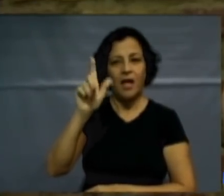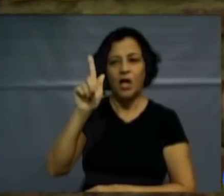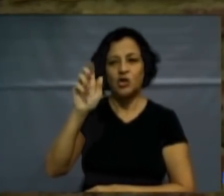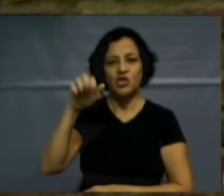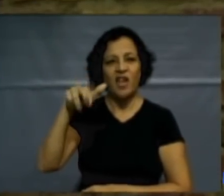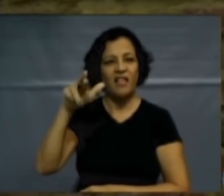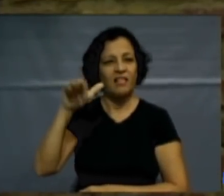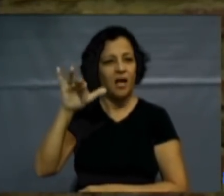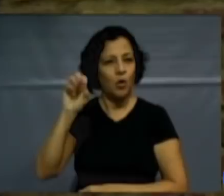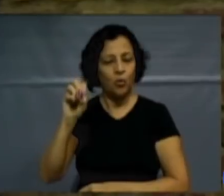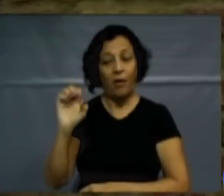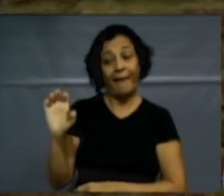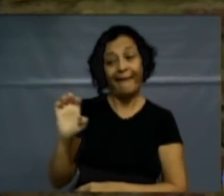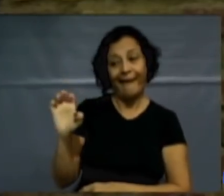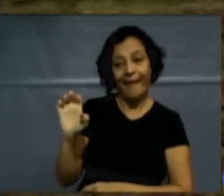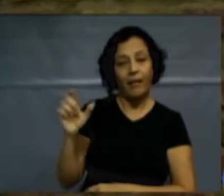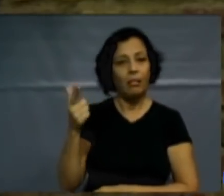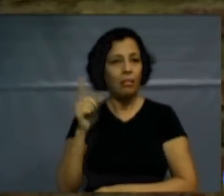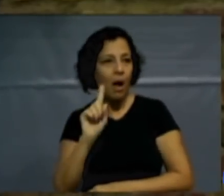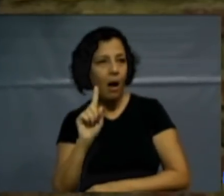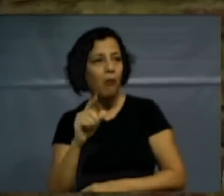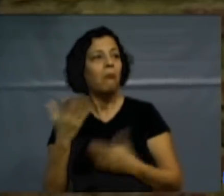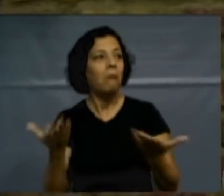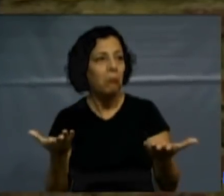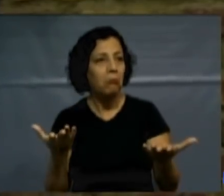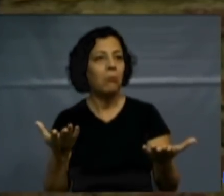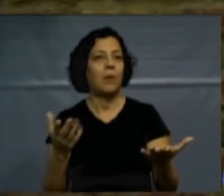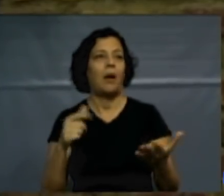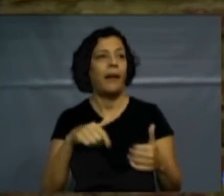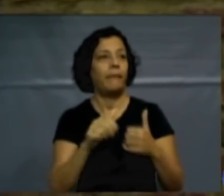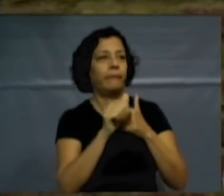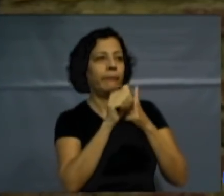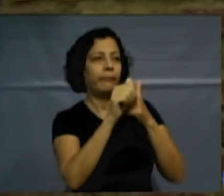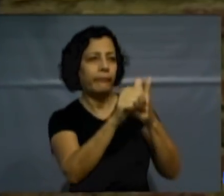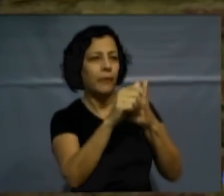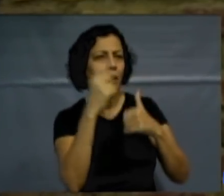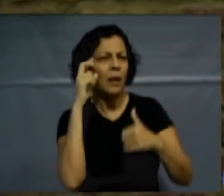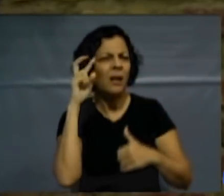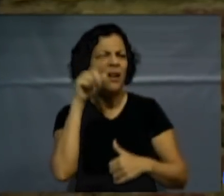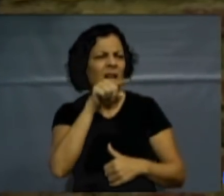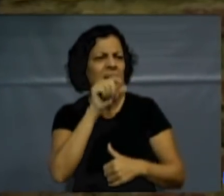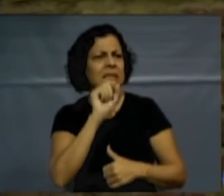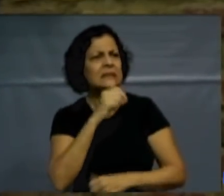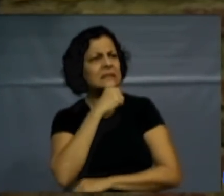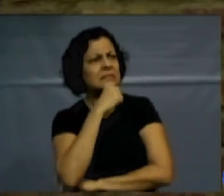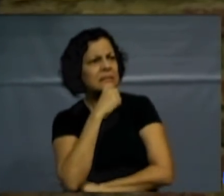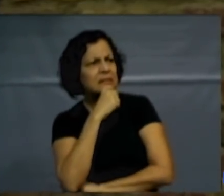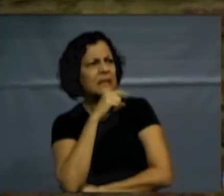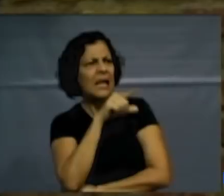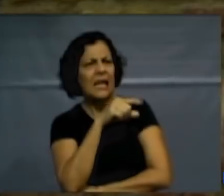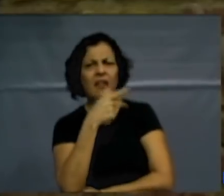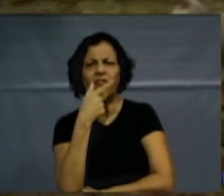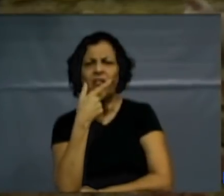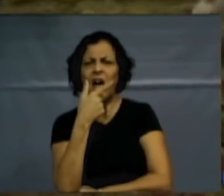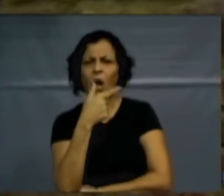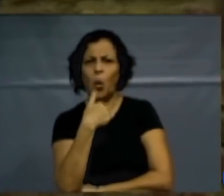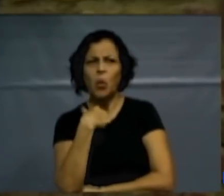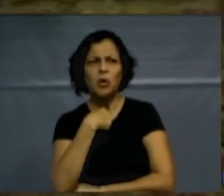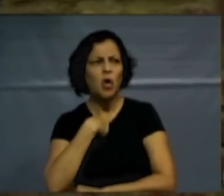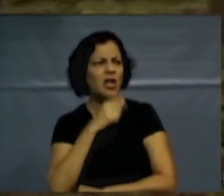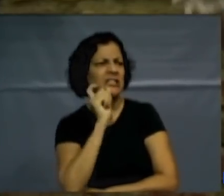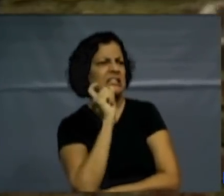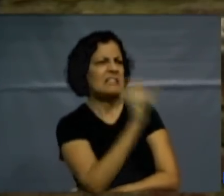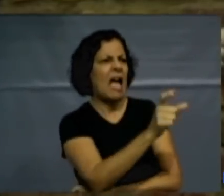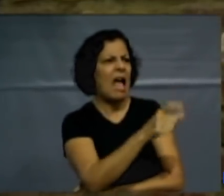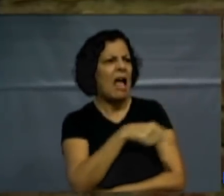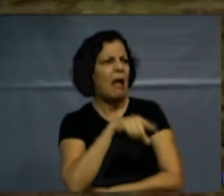muitos aqui tenham acompanhado o fato. Será que nós fizemos muito diferente? Xingando, dizendo que